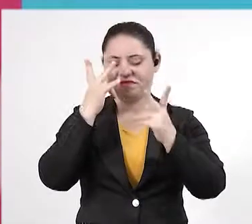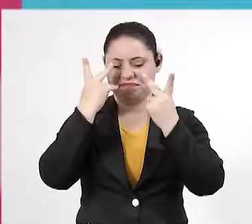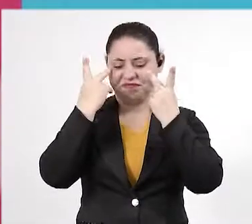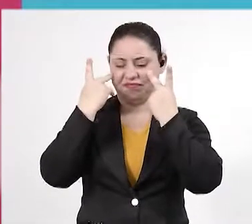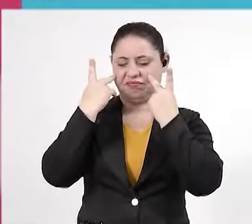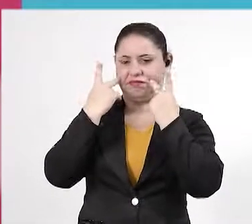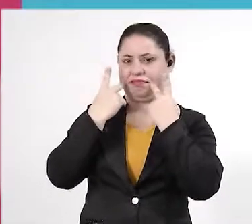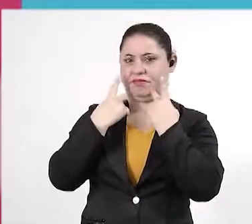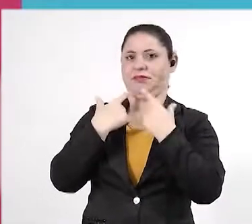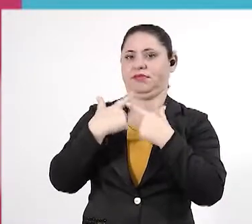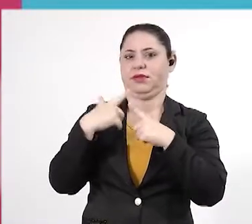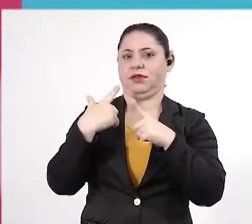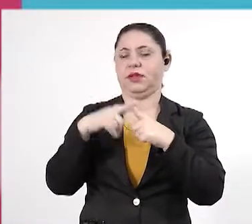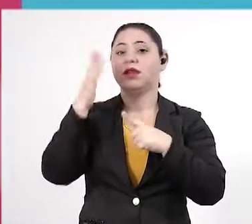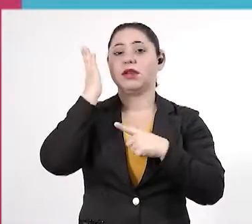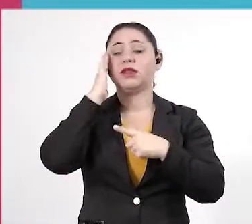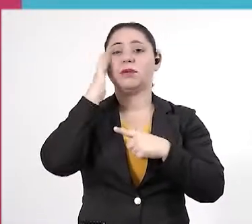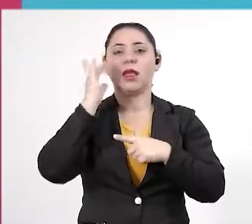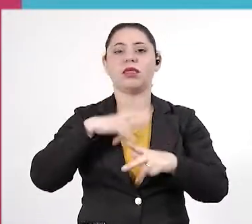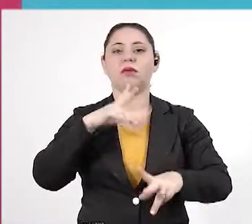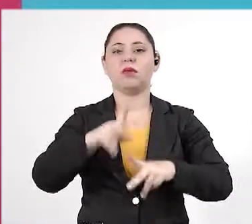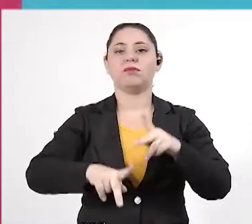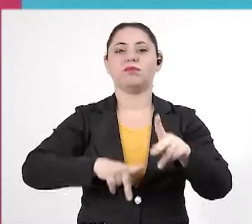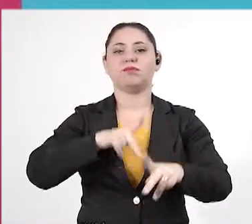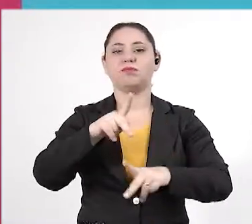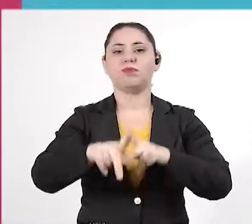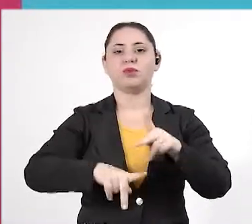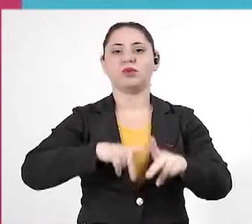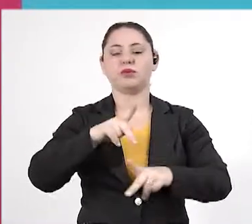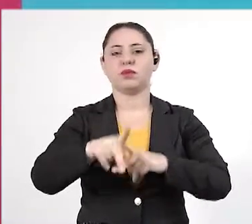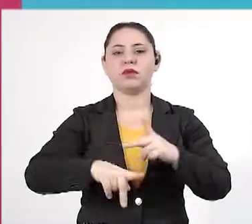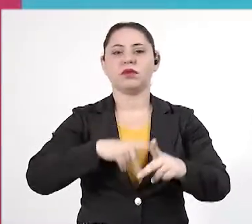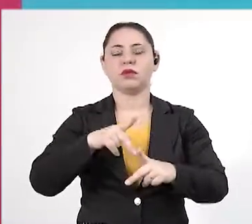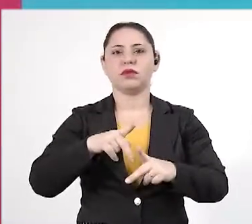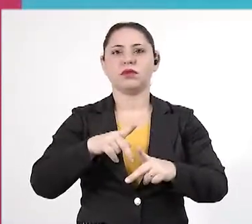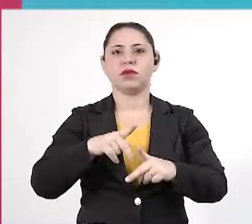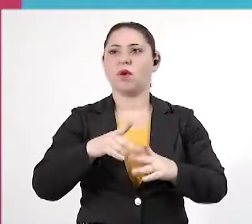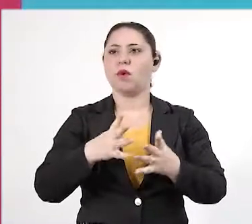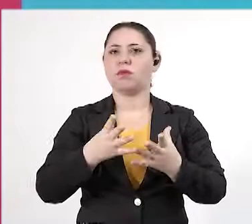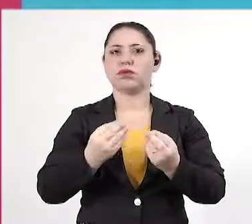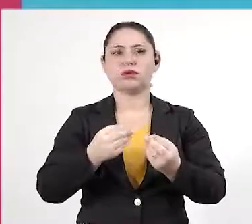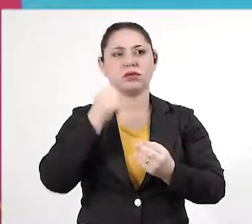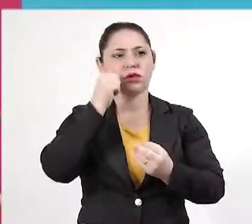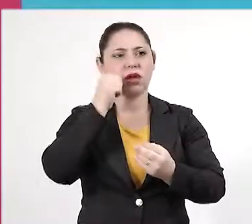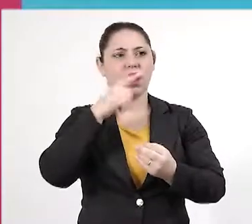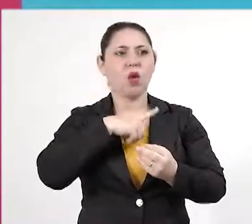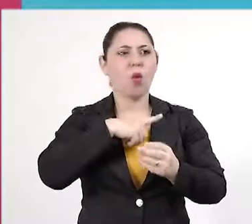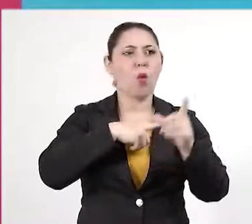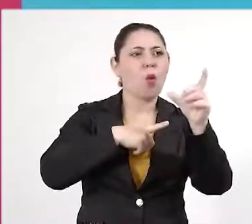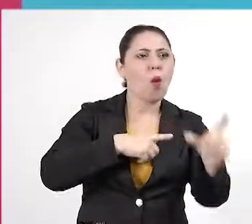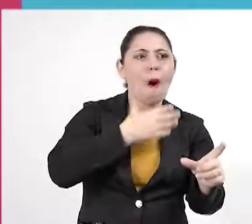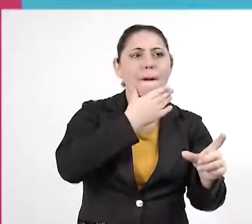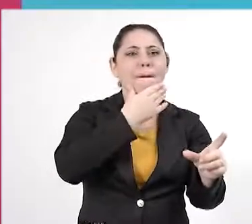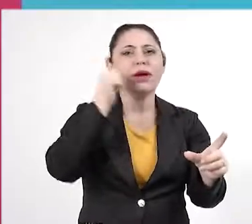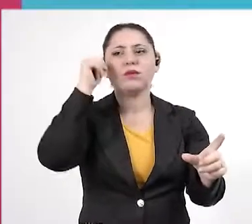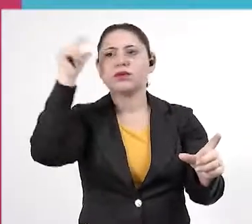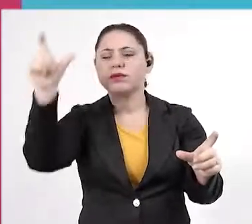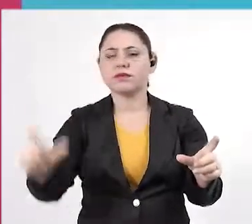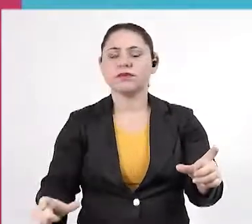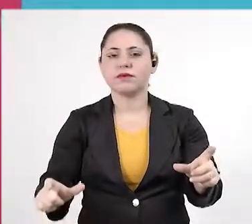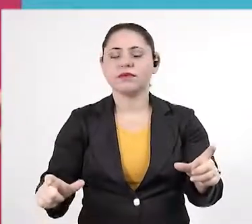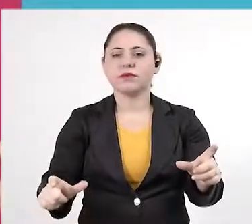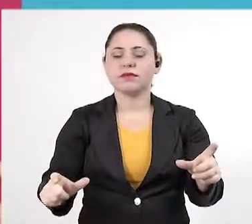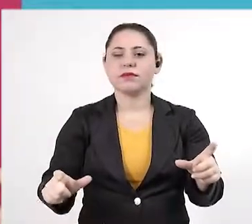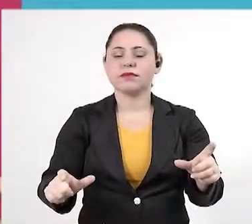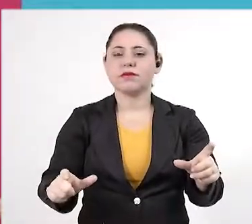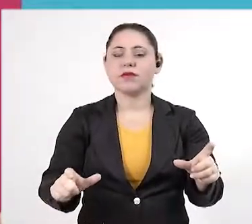constrangedores, não é? Porque nós sabemos que nós temos uma população em que é paritária, né? Nós temos homens e mulheres, né? E lá